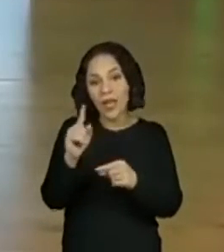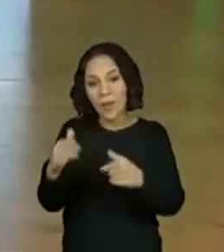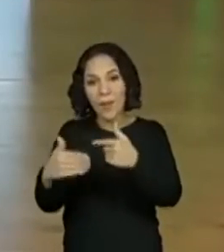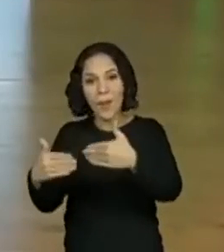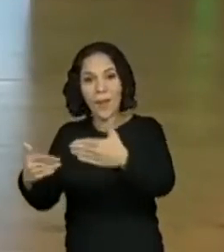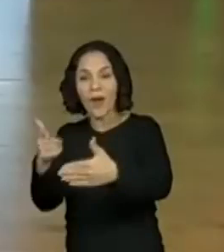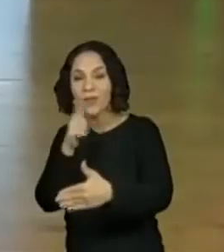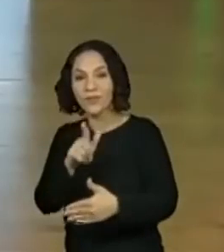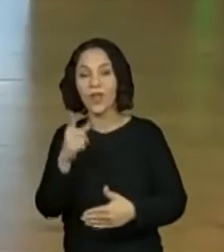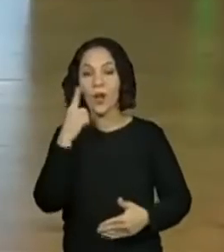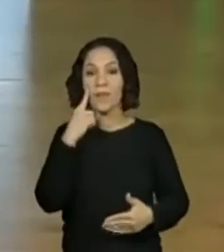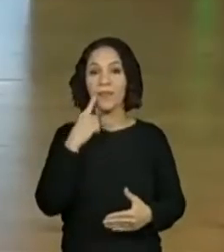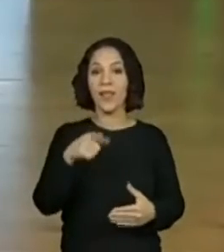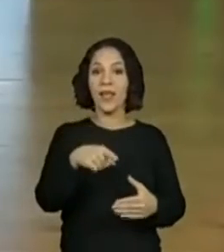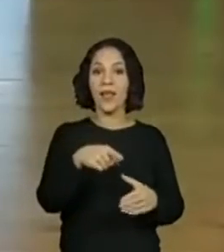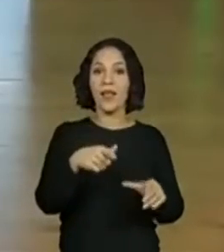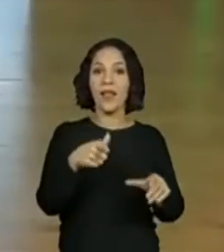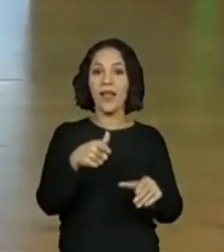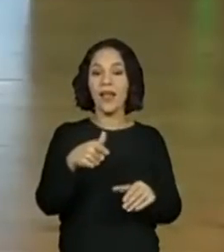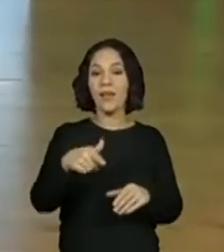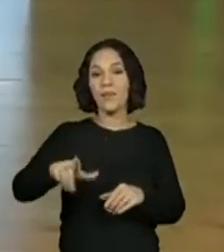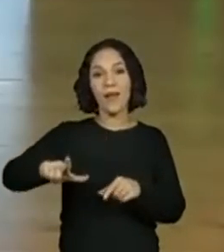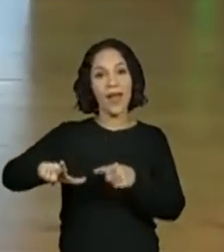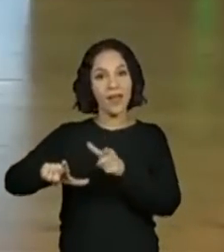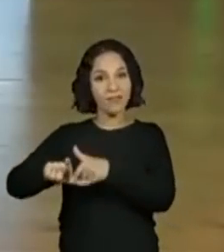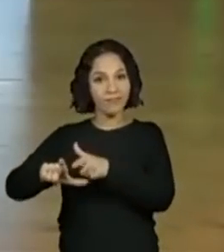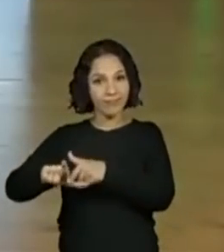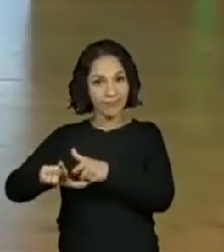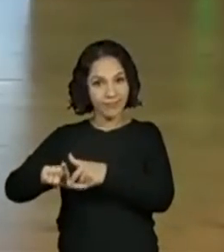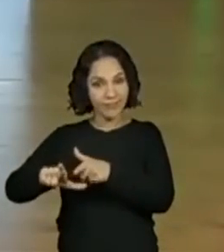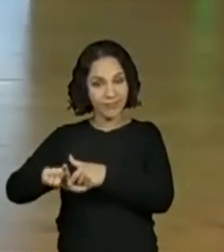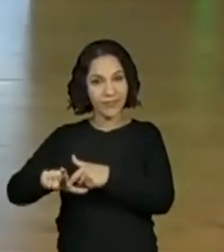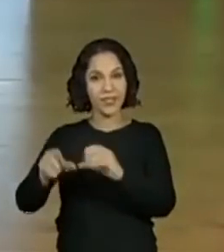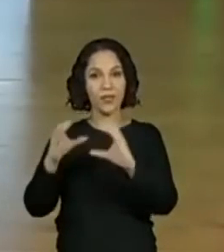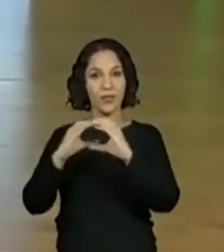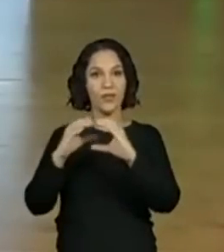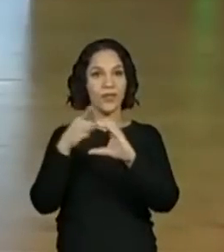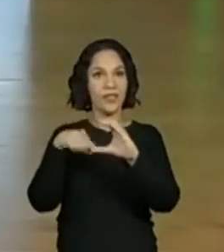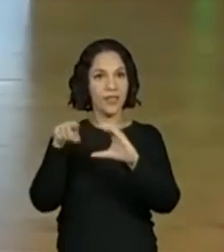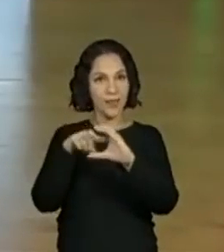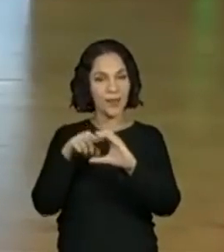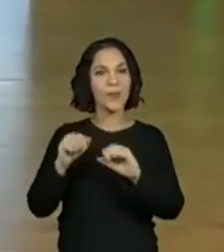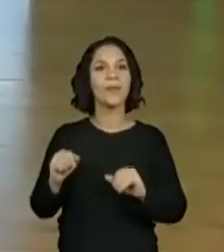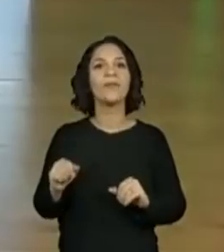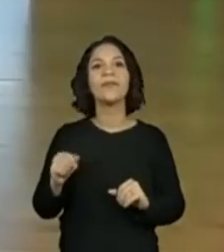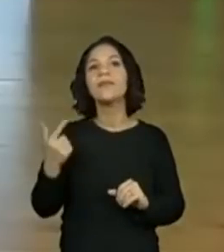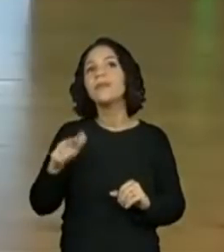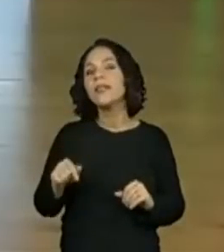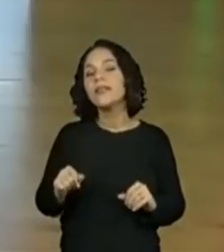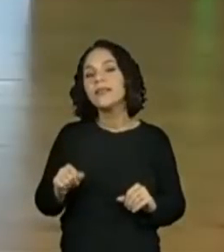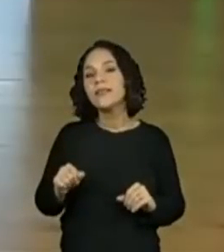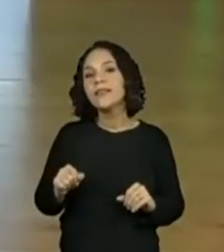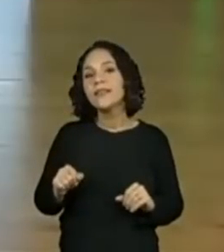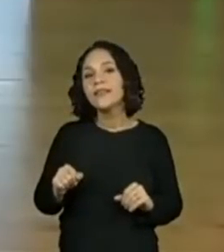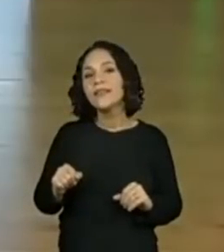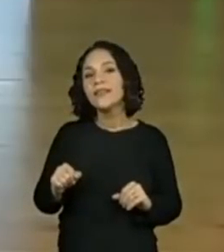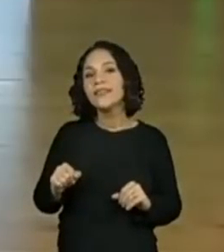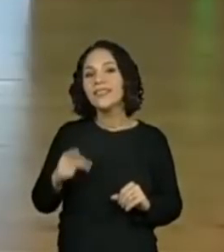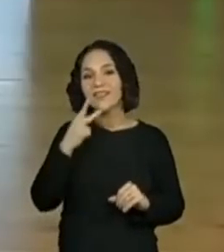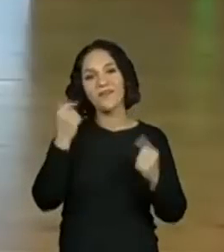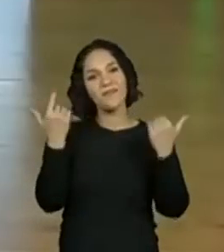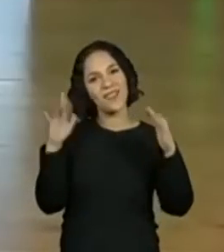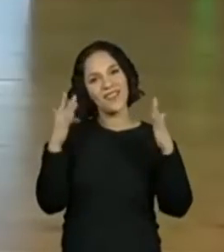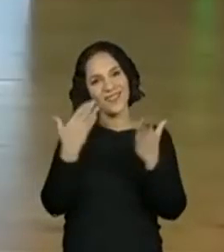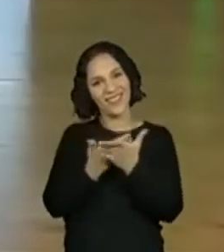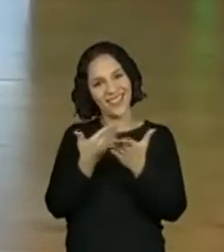Pé esquerdo no círculo. Pé esquerdo no círculo. Ah, ele aqui? Isso! E agora, parabéns pela